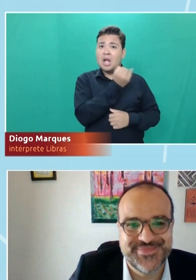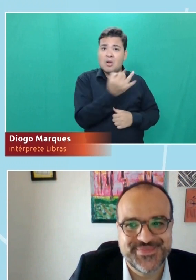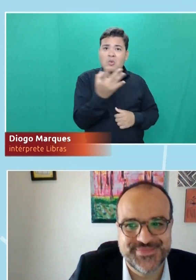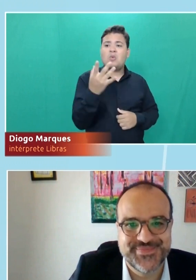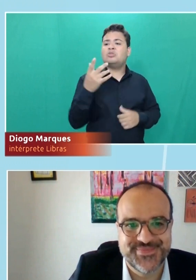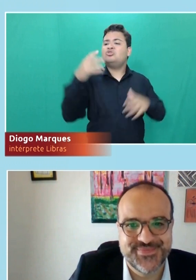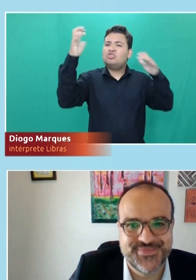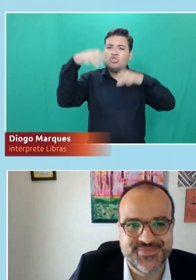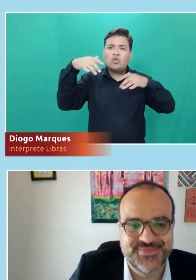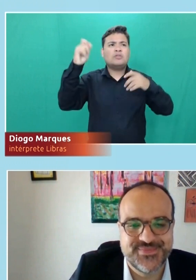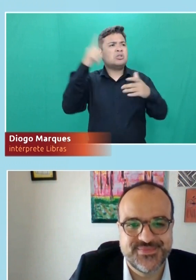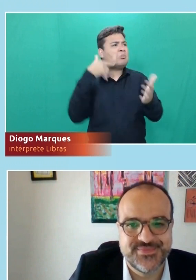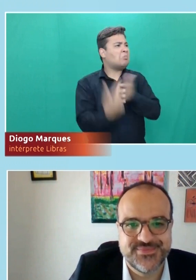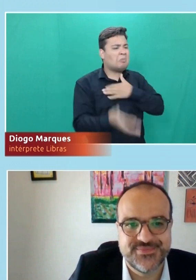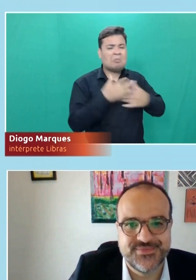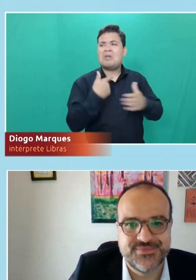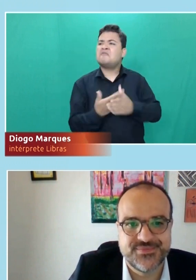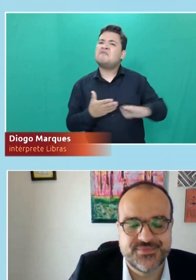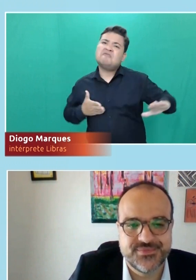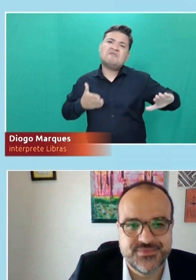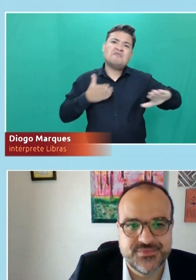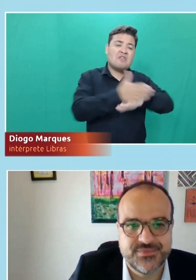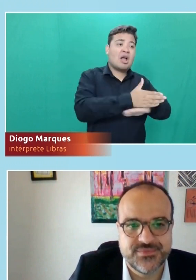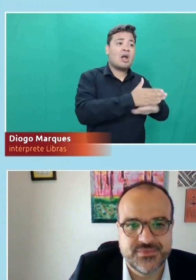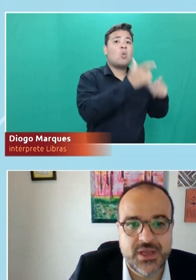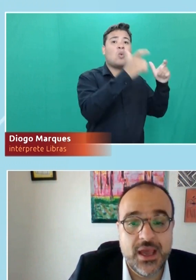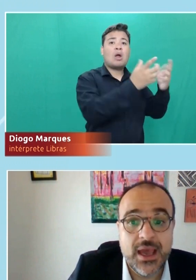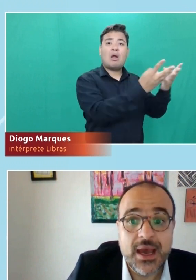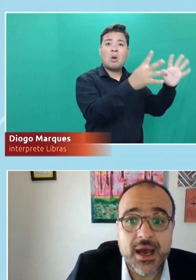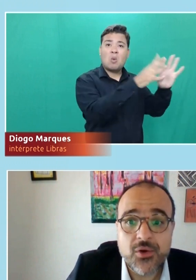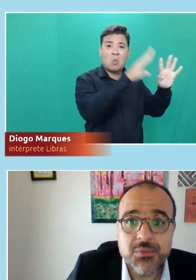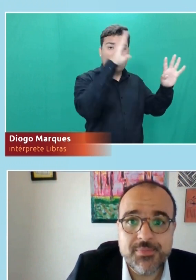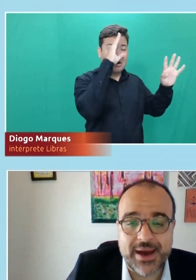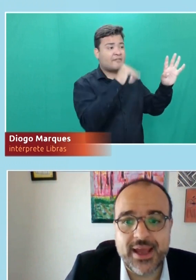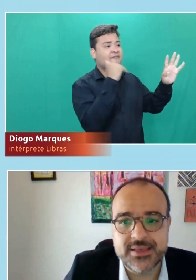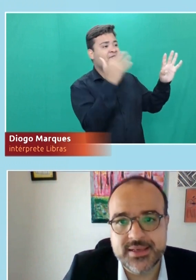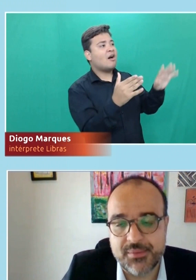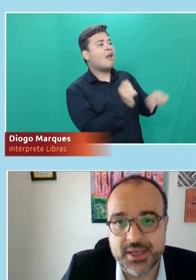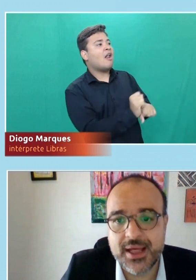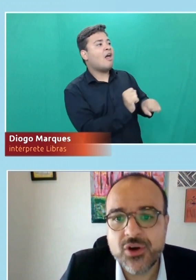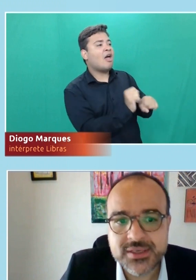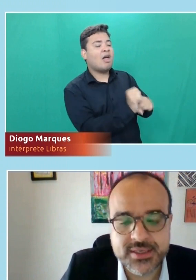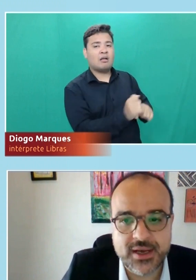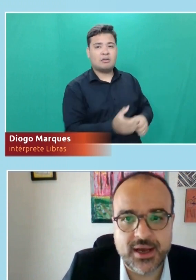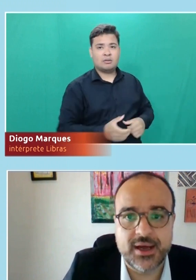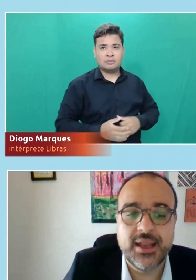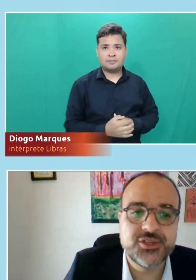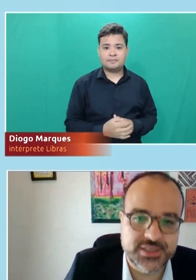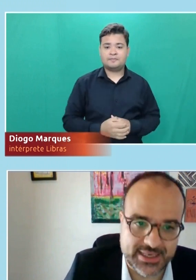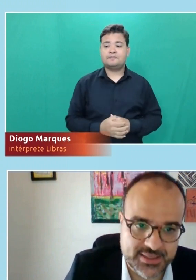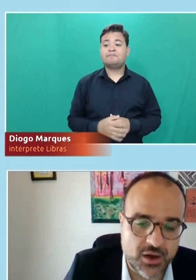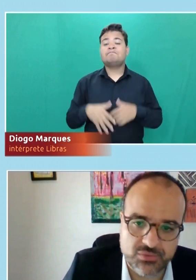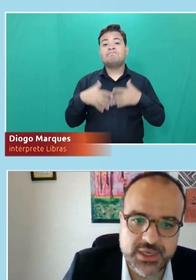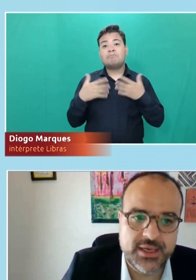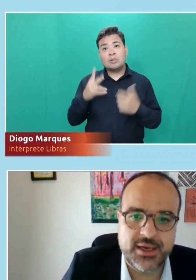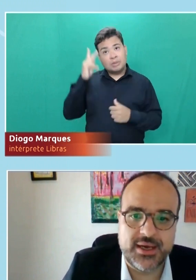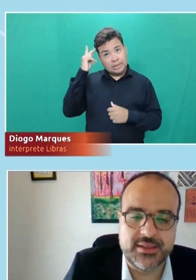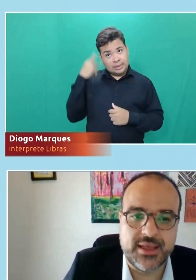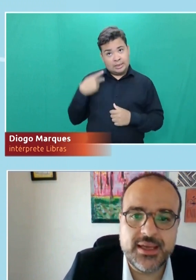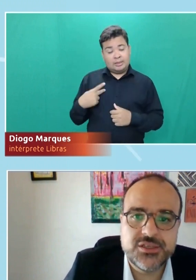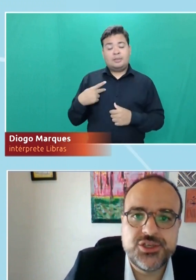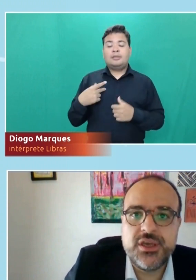sol, de vulnerabilidade e dormindo na porta dos quartéis. Ao que me parece, Camila, a nossa